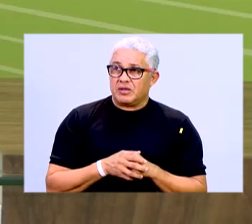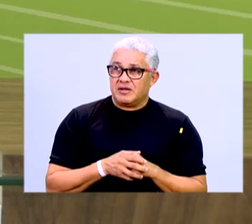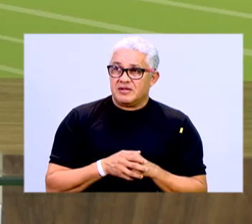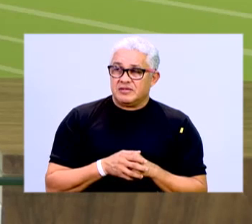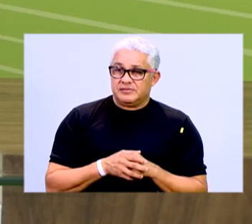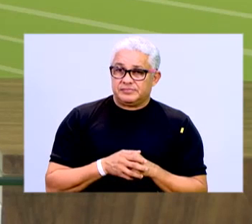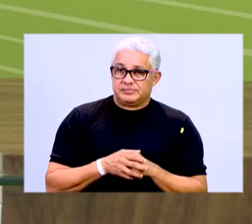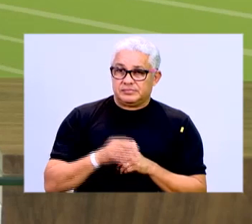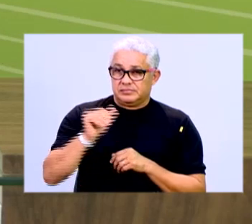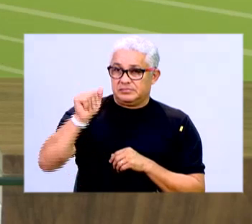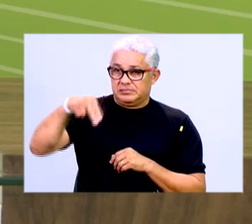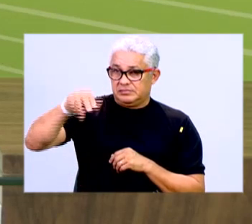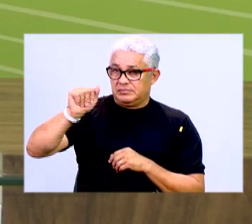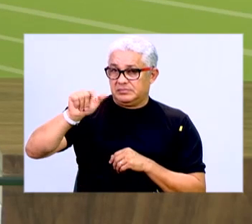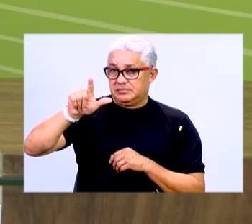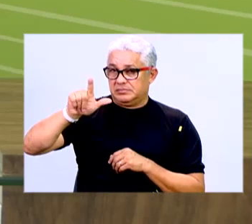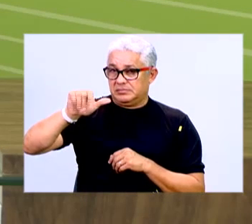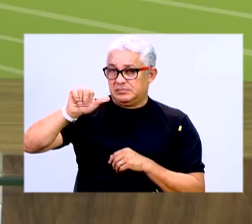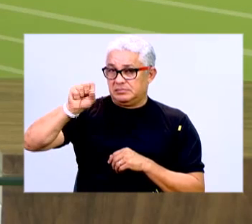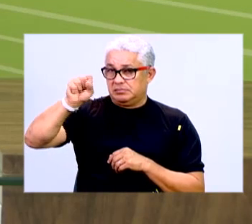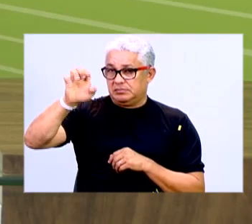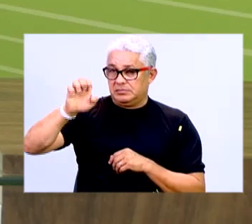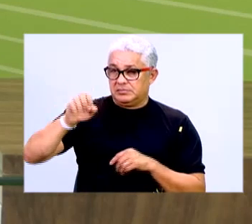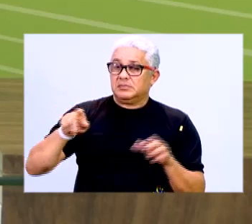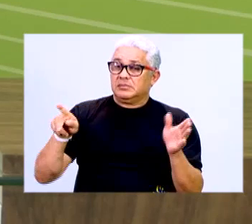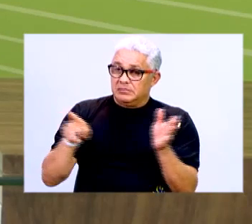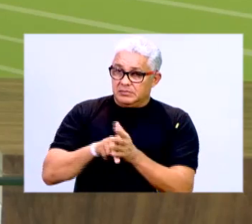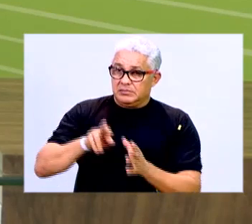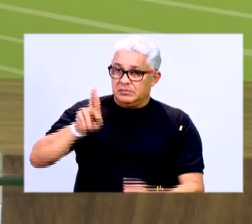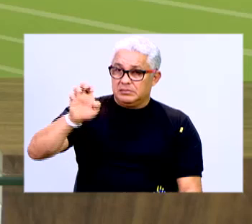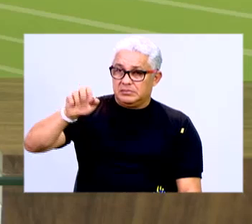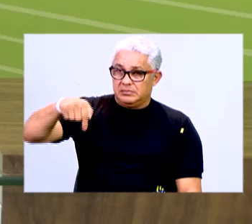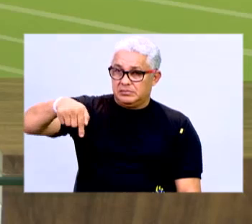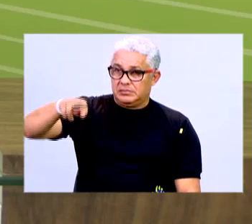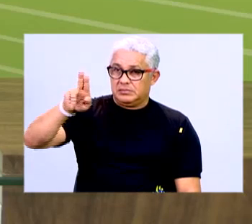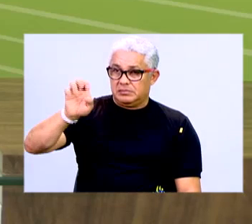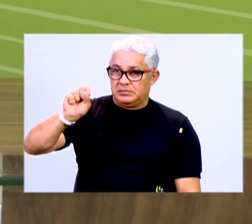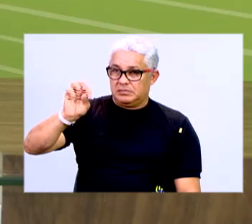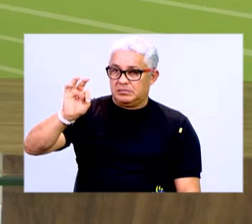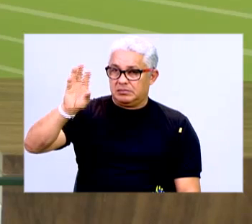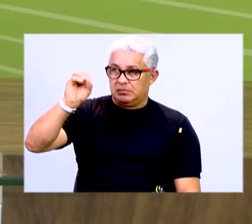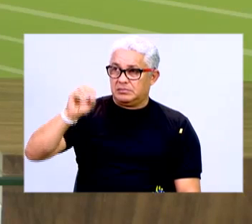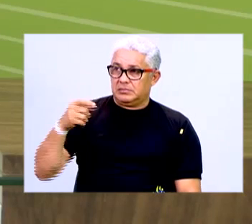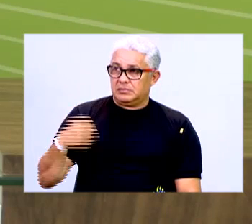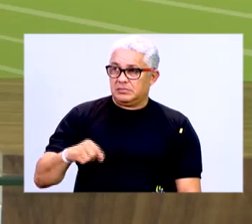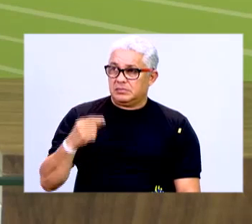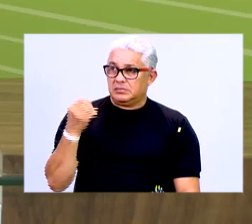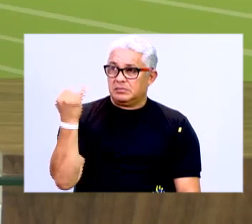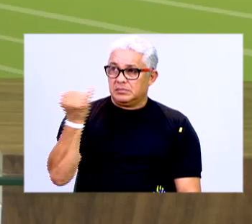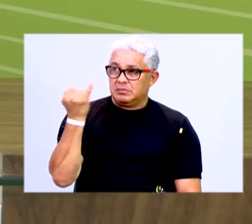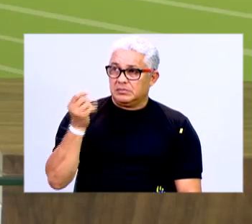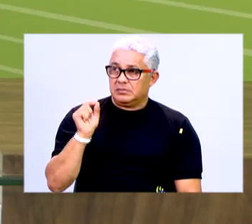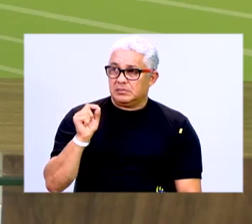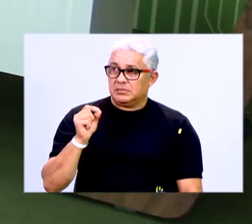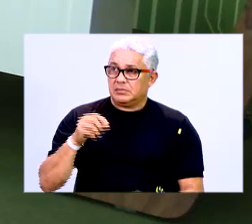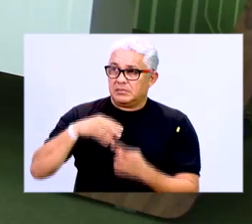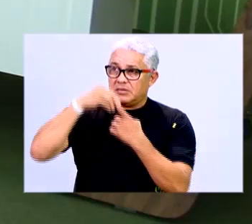Essa análise de requisitos, ela tem que ser, principalmente nessa parte de